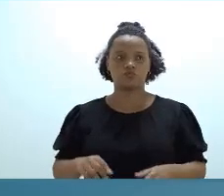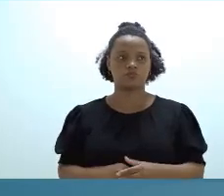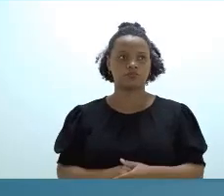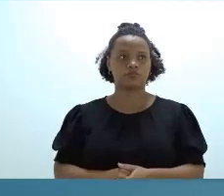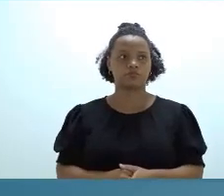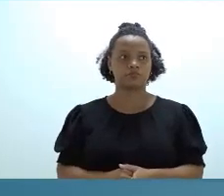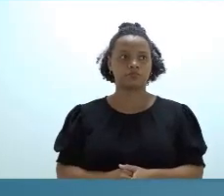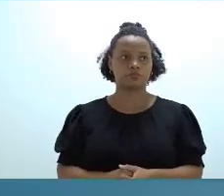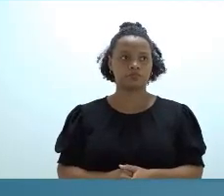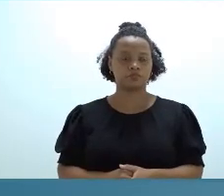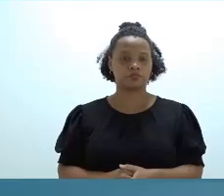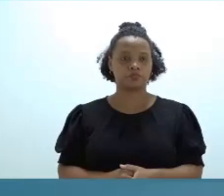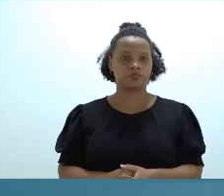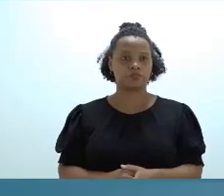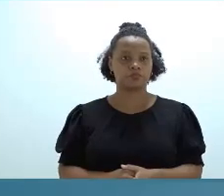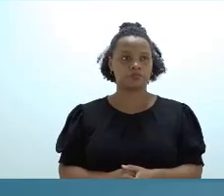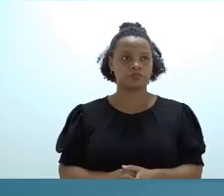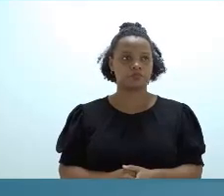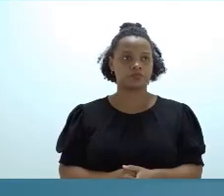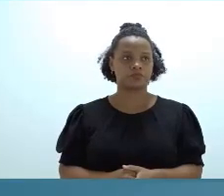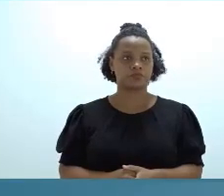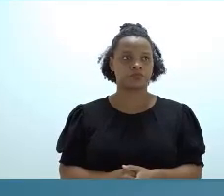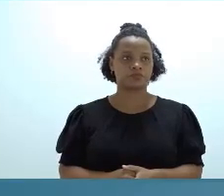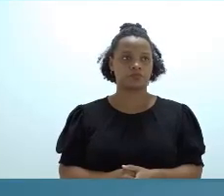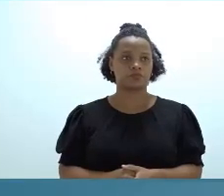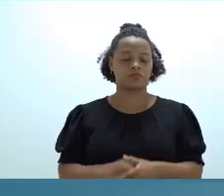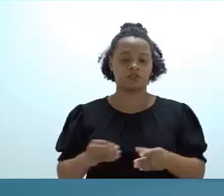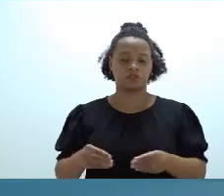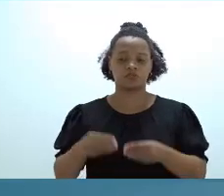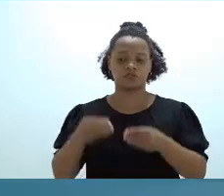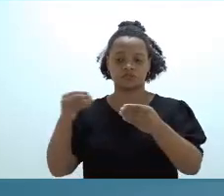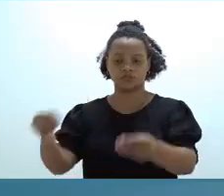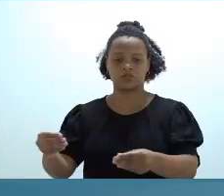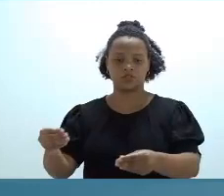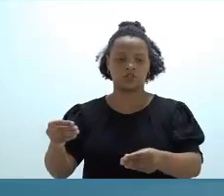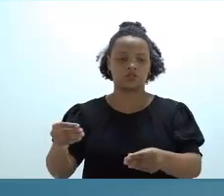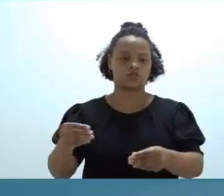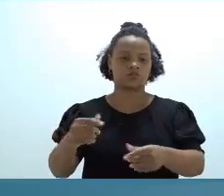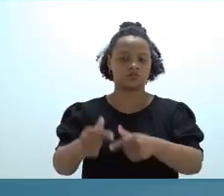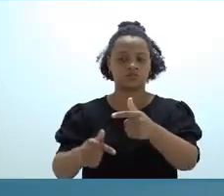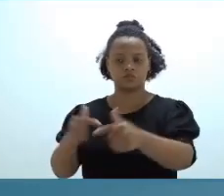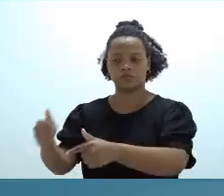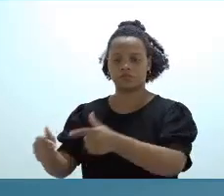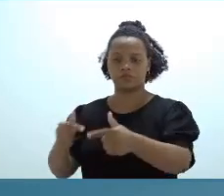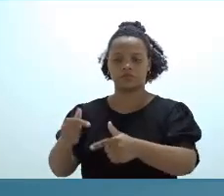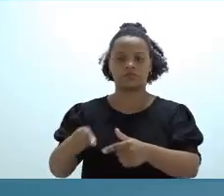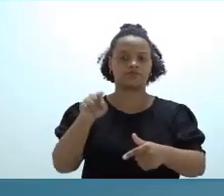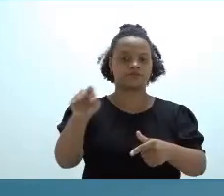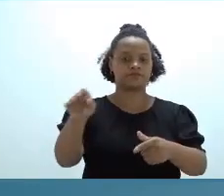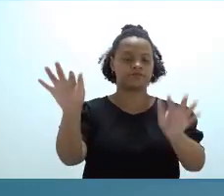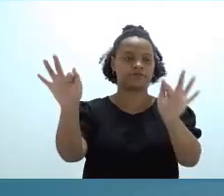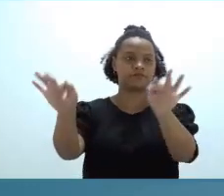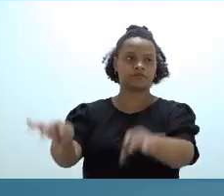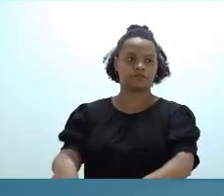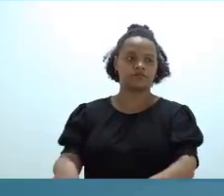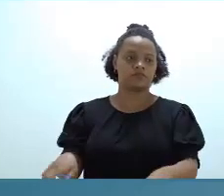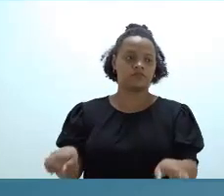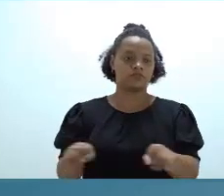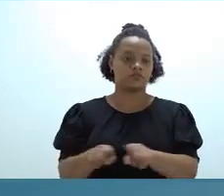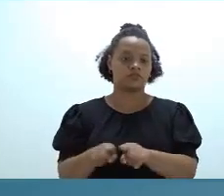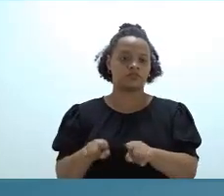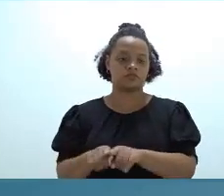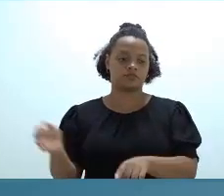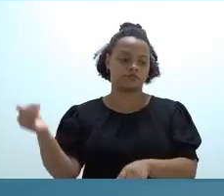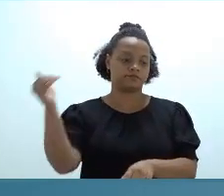falha da prestação de serviços com consumidores finais, recaindo assim sobre a competência das turmas de sessão de direito privado, consoante o